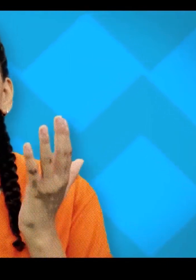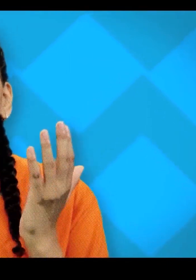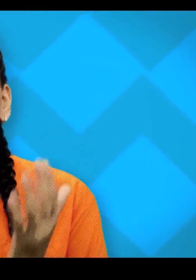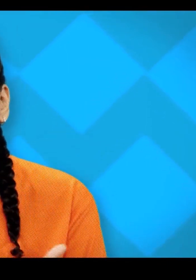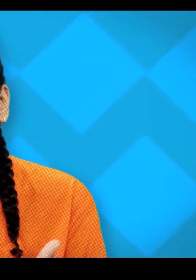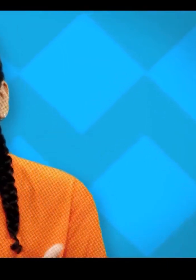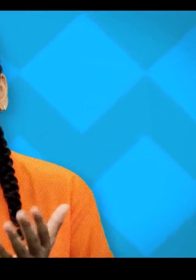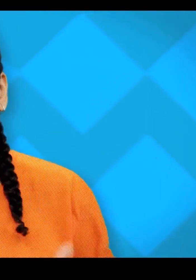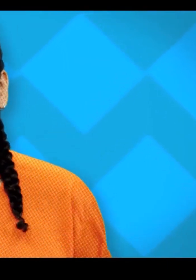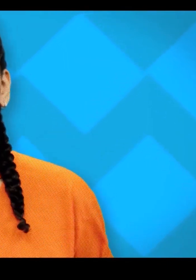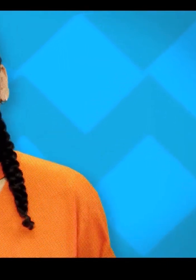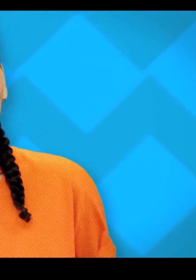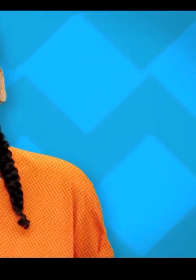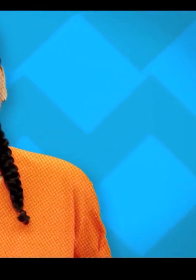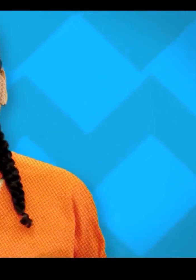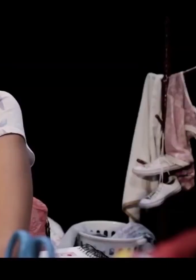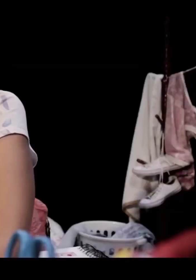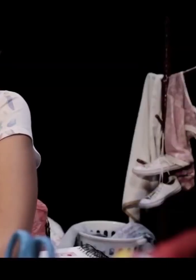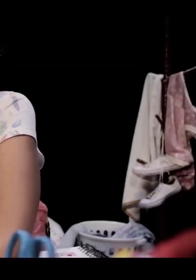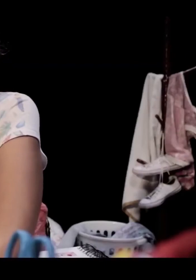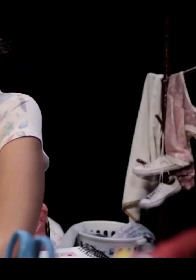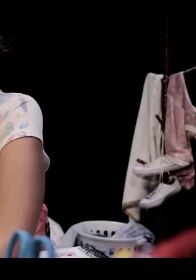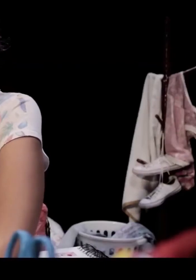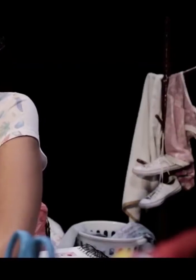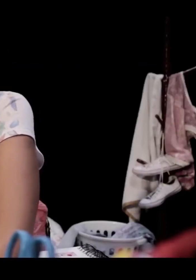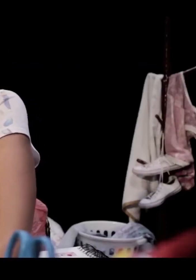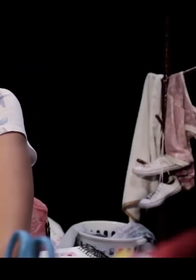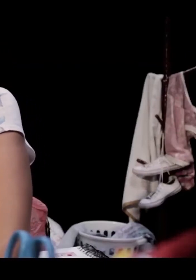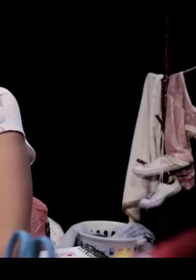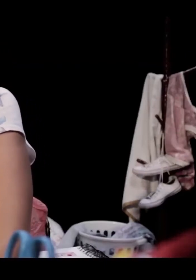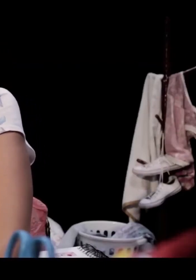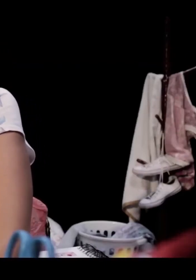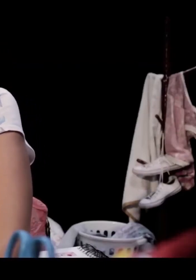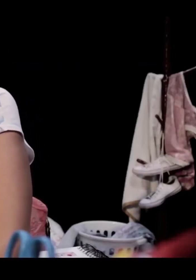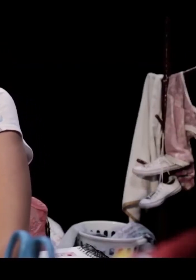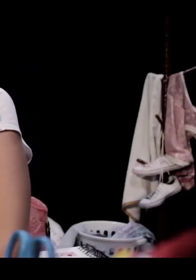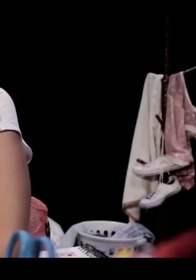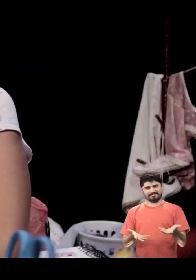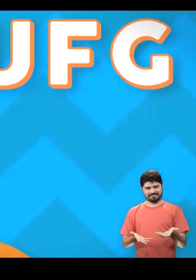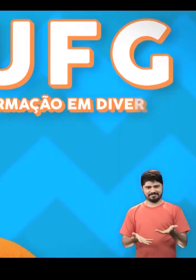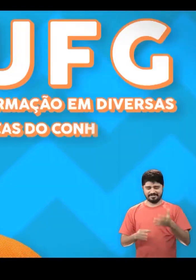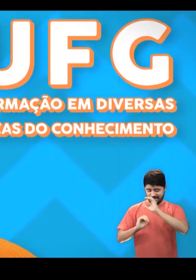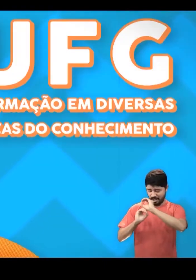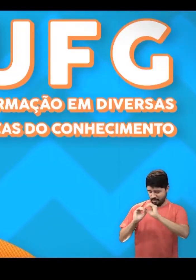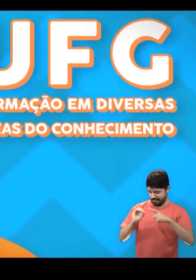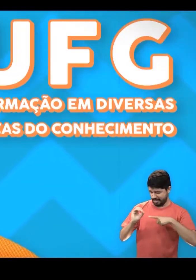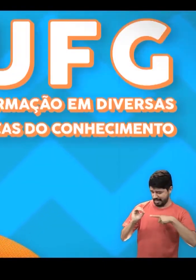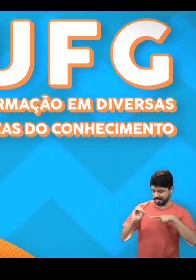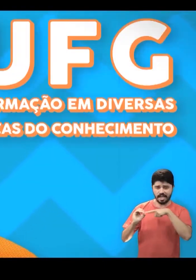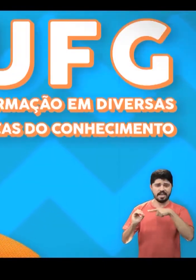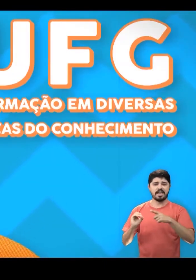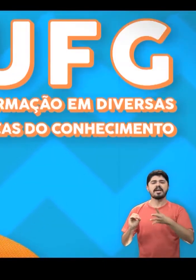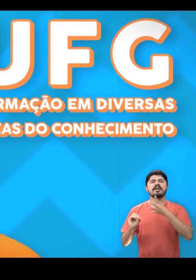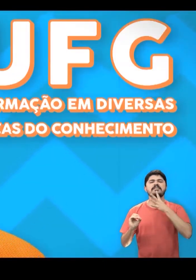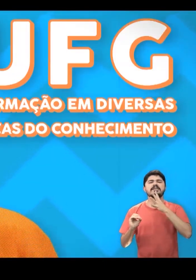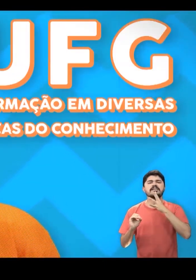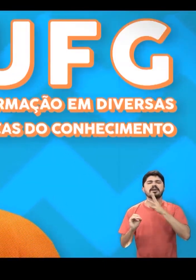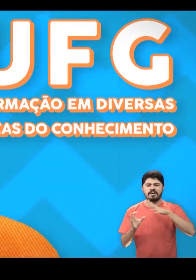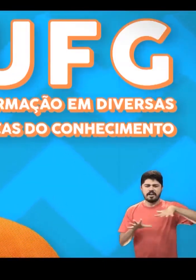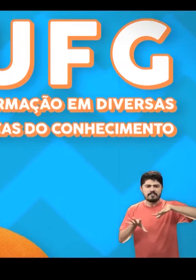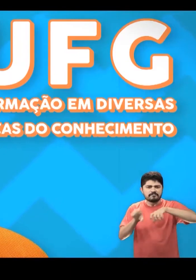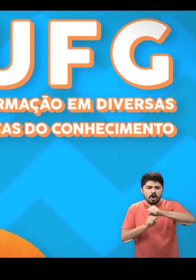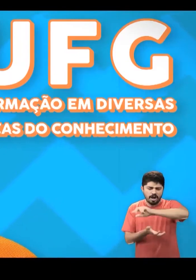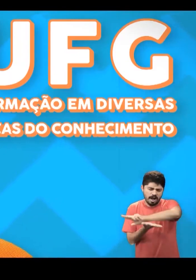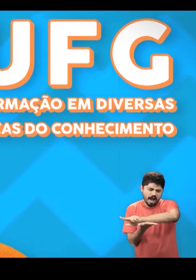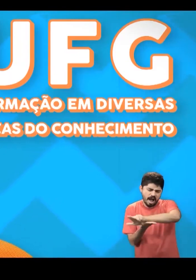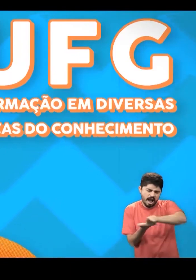como você possam não só entrar, mas também permanecer e se formar. A UFG oferece formação em